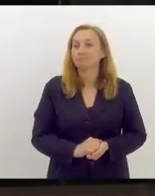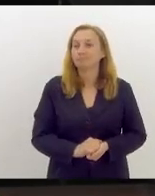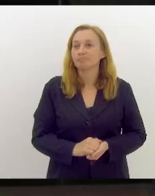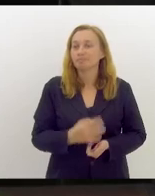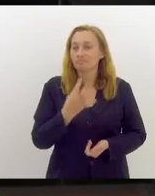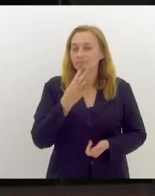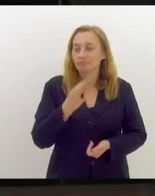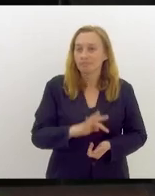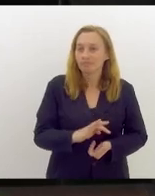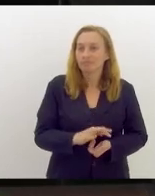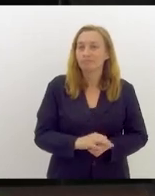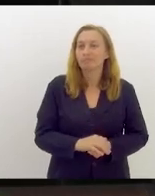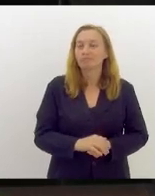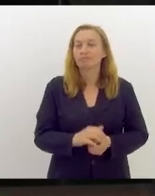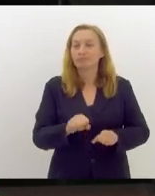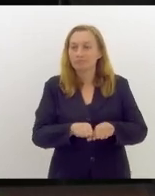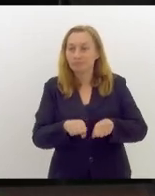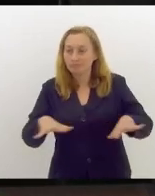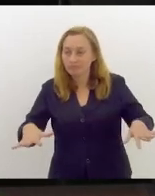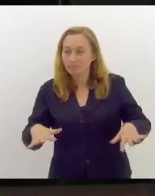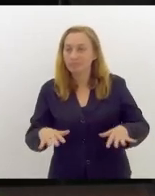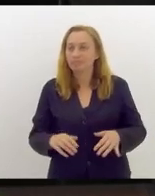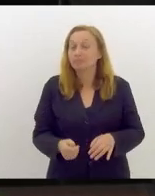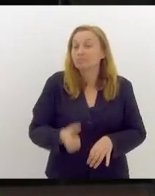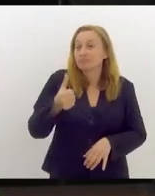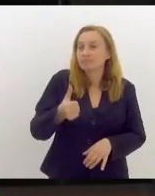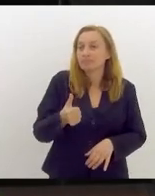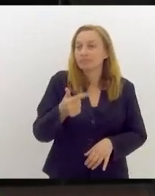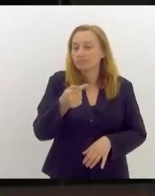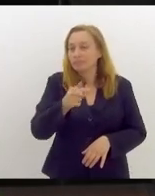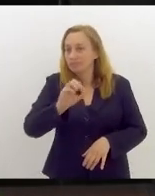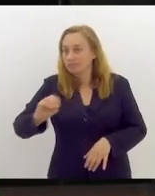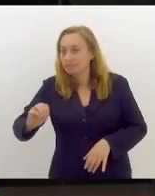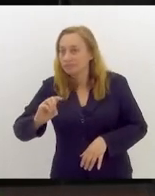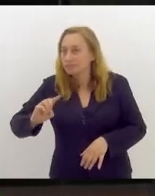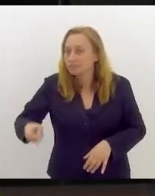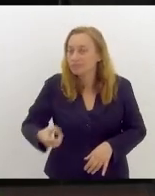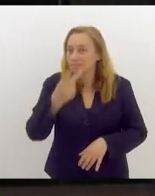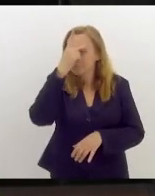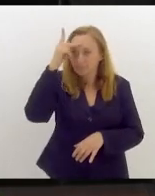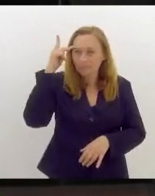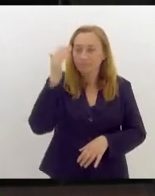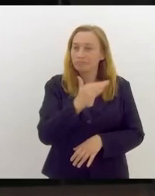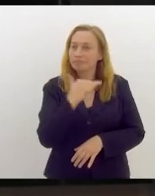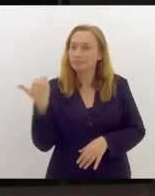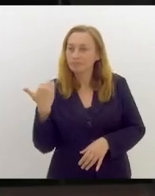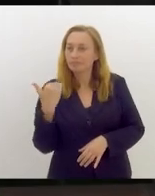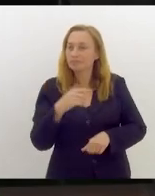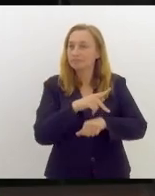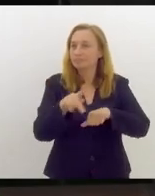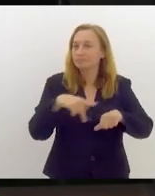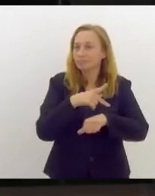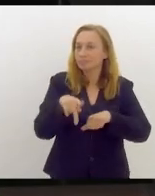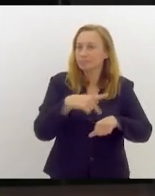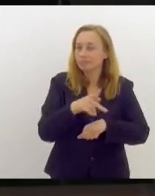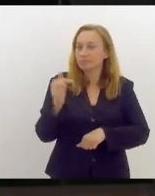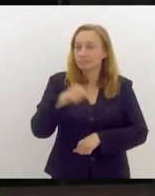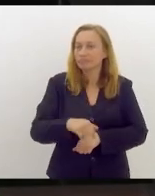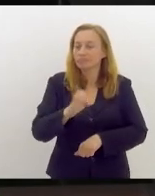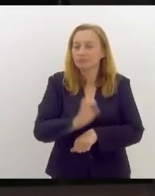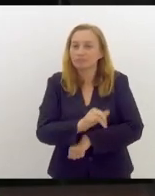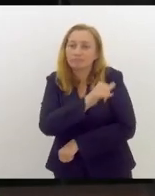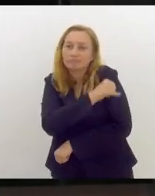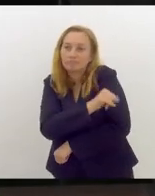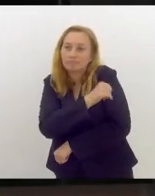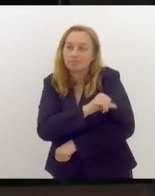reconhecimento de uma pandemia que deixou quase 700 mil pessoas mortas nesse país aqui no estado do